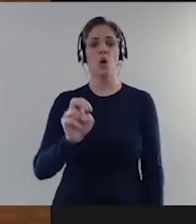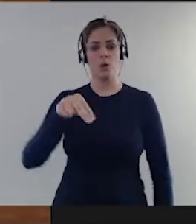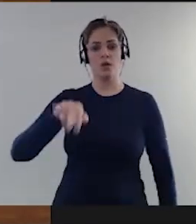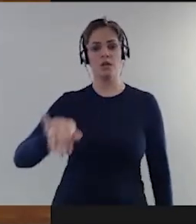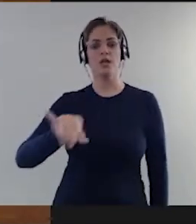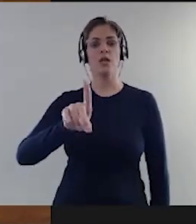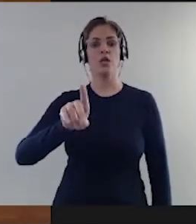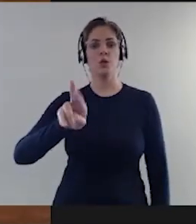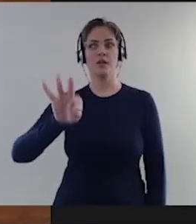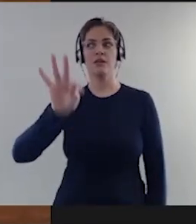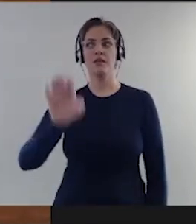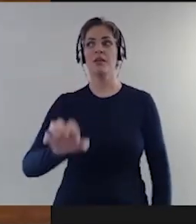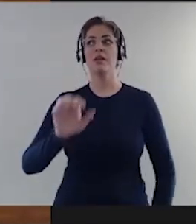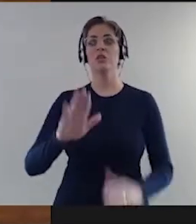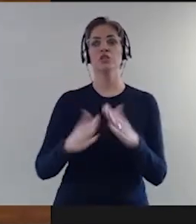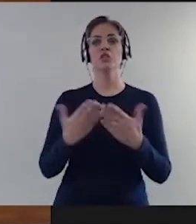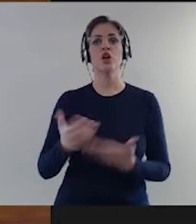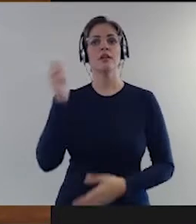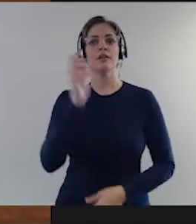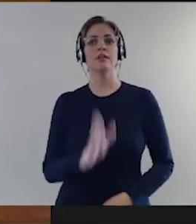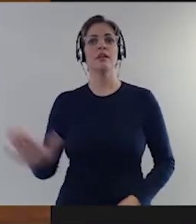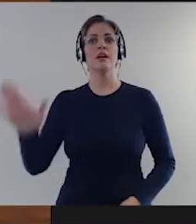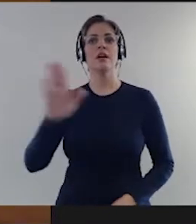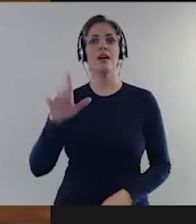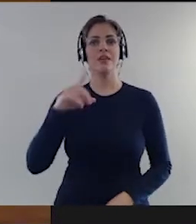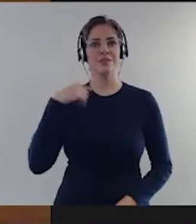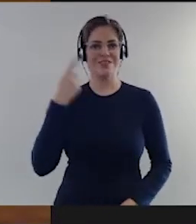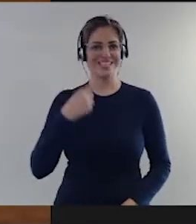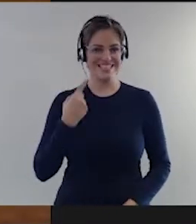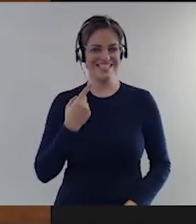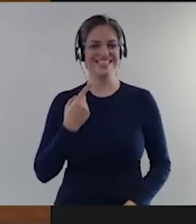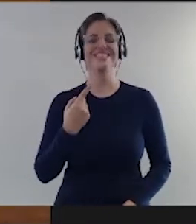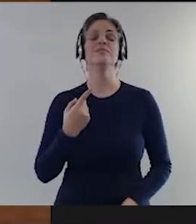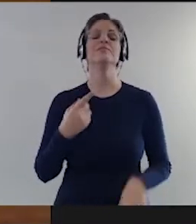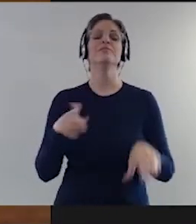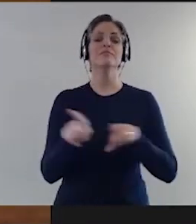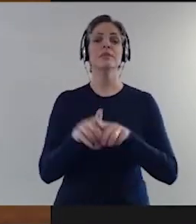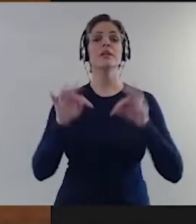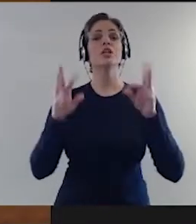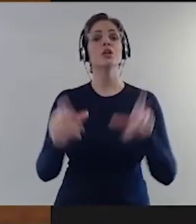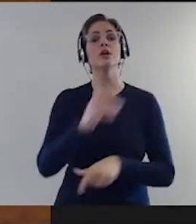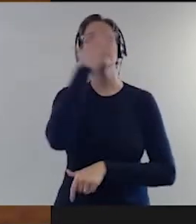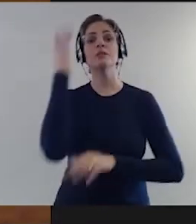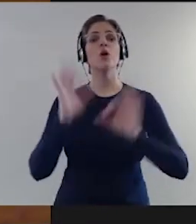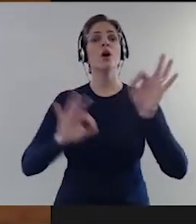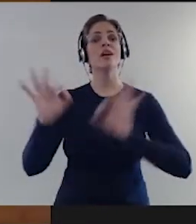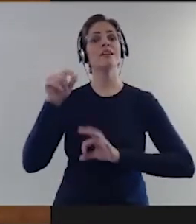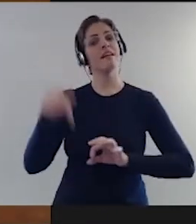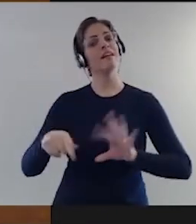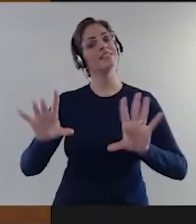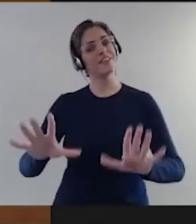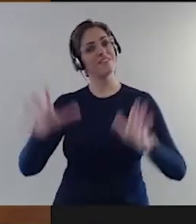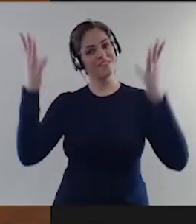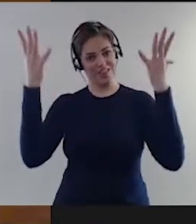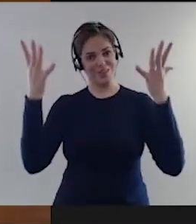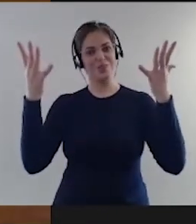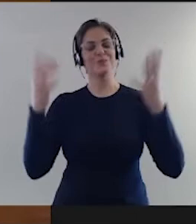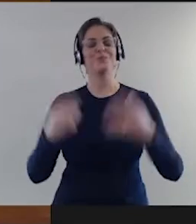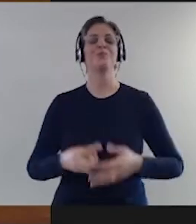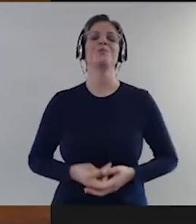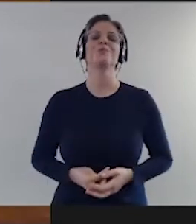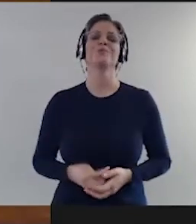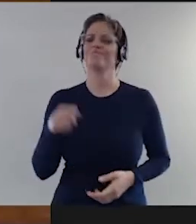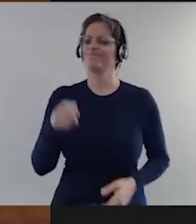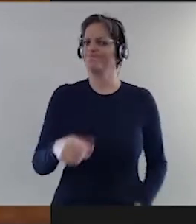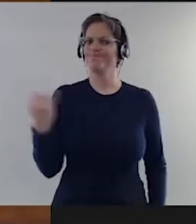Duarte, da Escola Nacional da Advocacia, e todos os organizadores deste evento que vai entrar